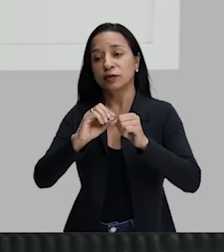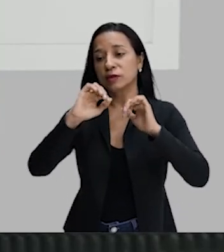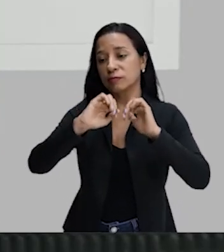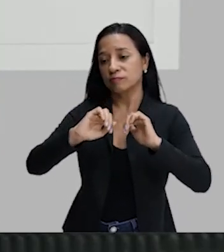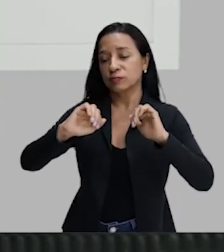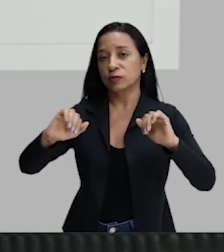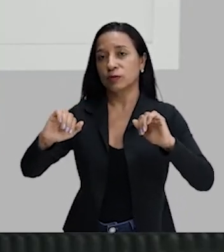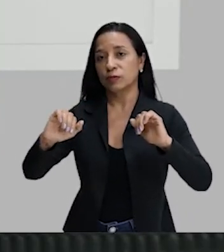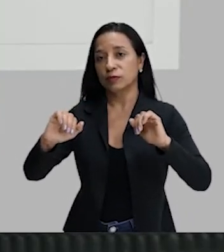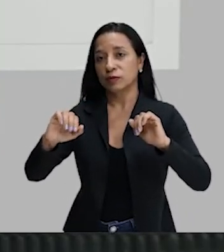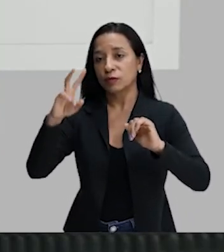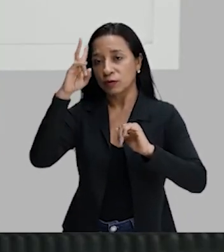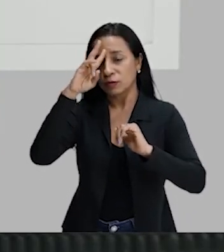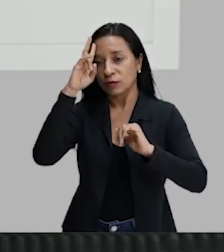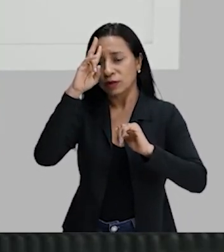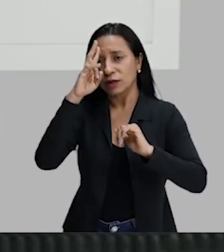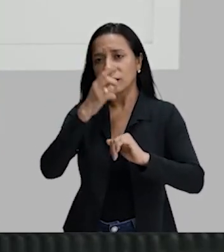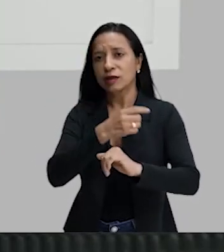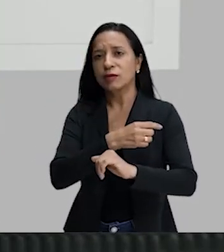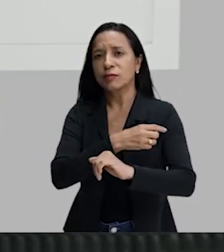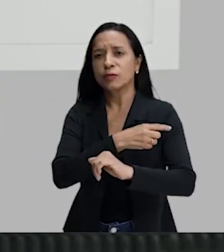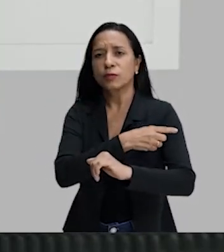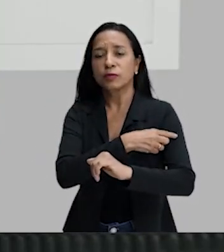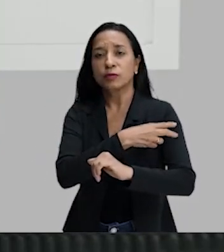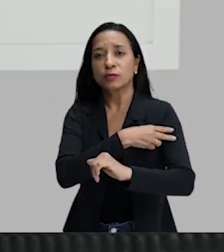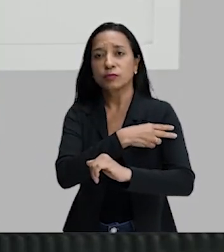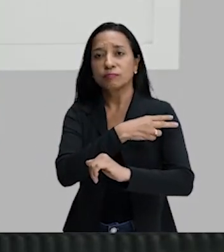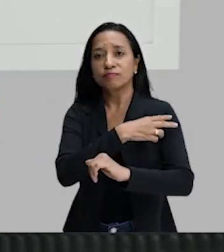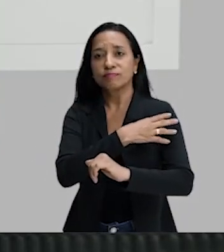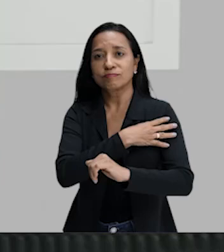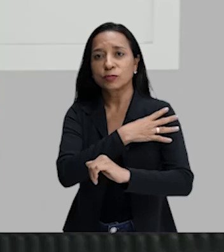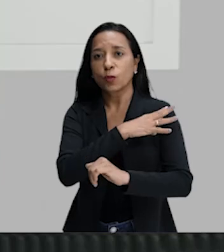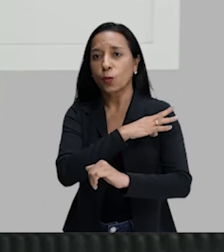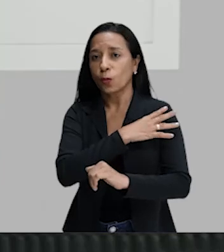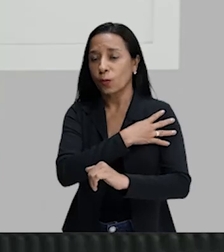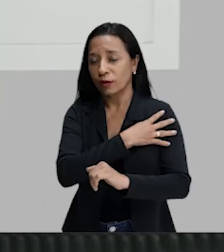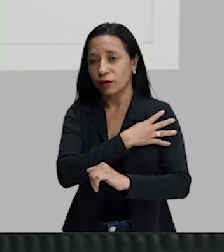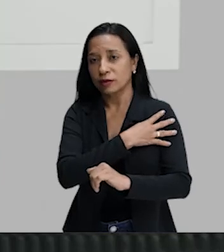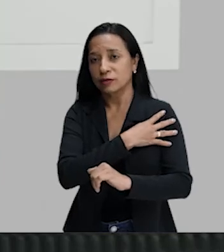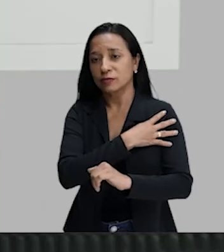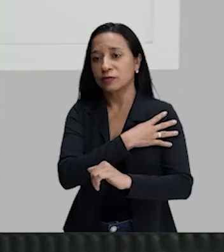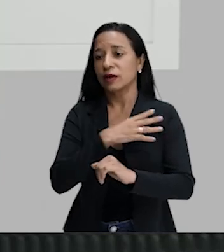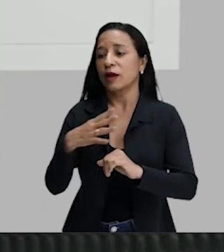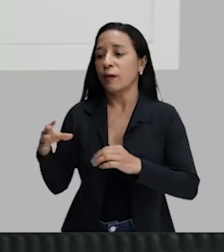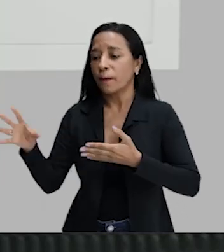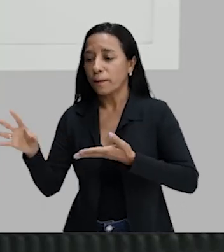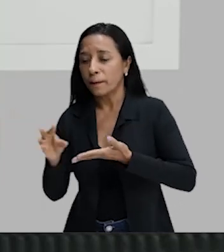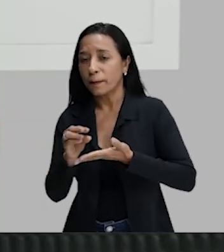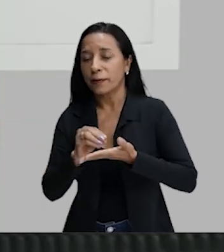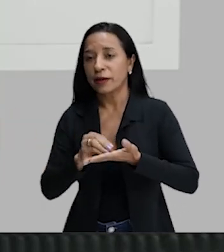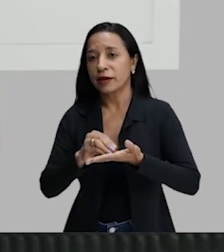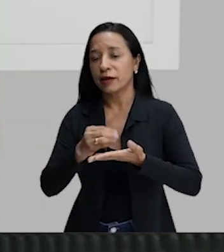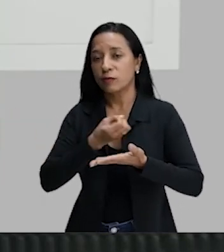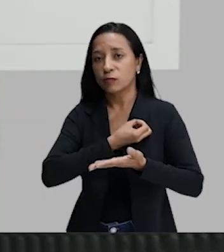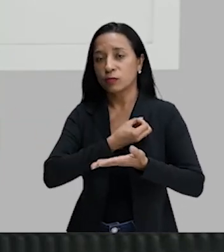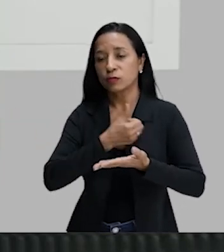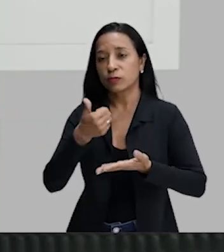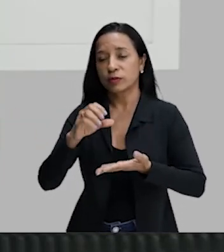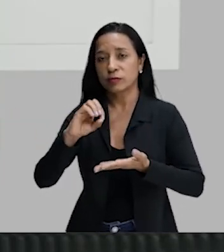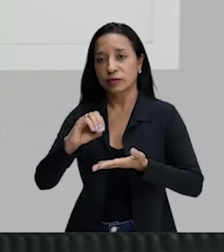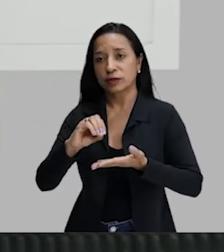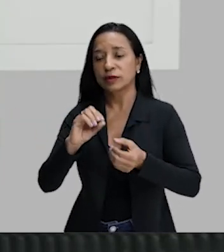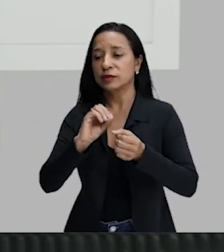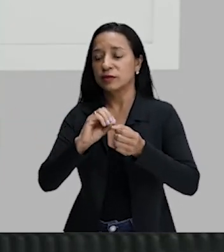lá do ensino fundamental, onde você pegava o número 10, por exemplo, e fazia uma decomposição? Escrevia